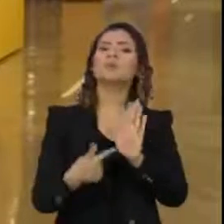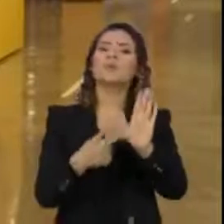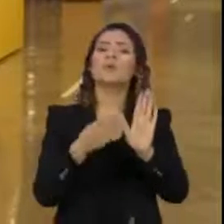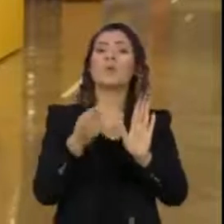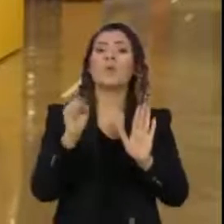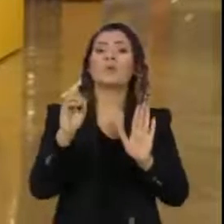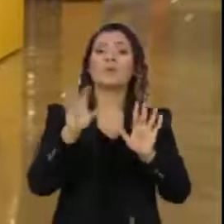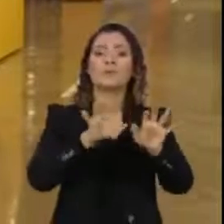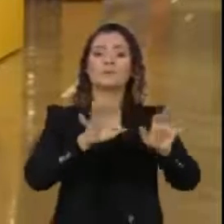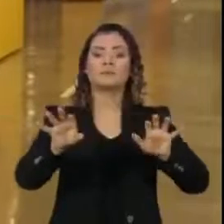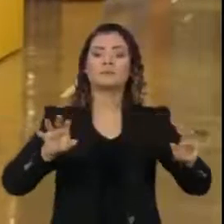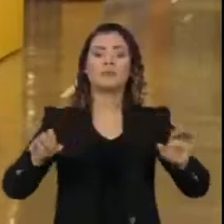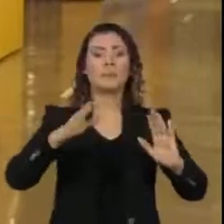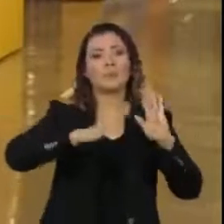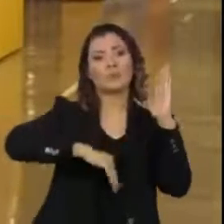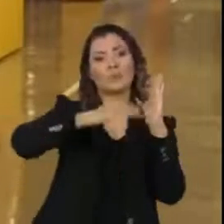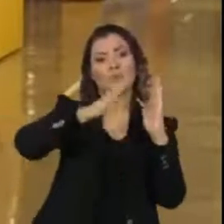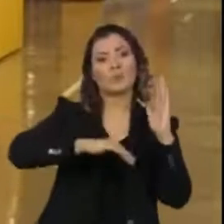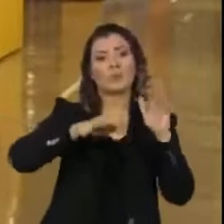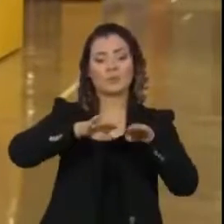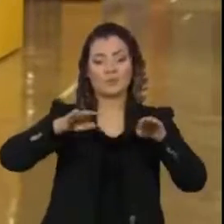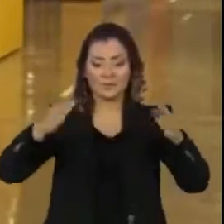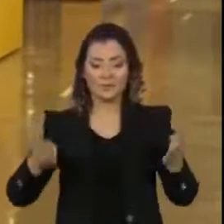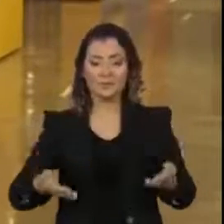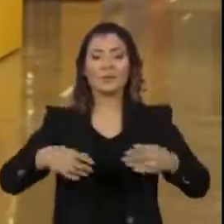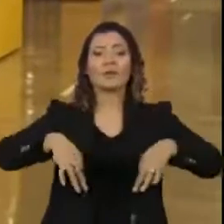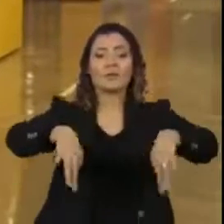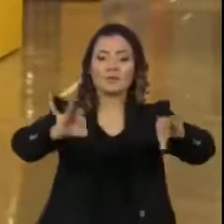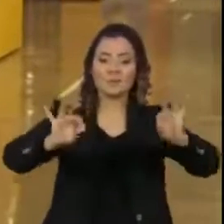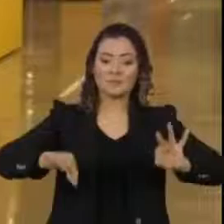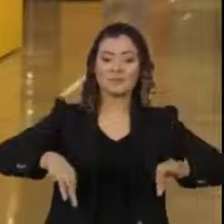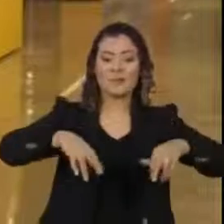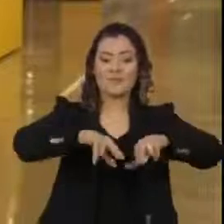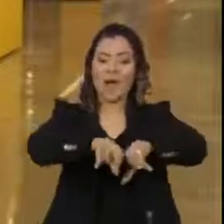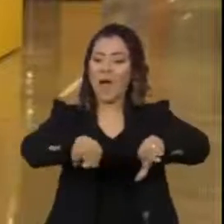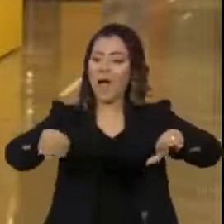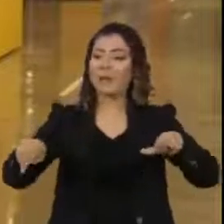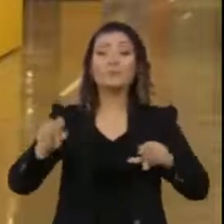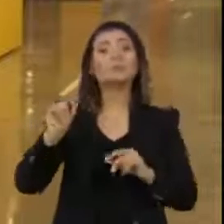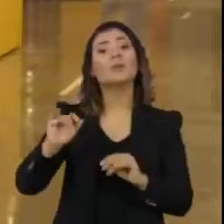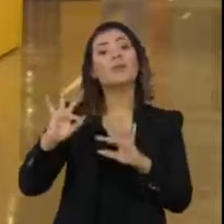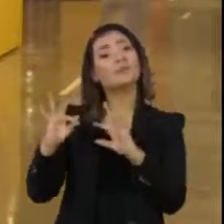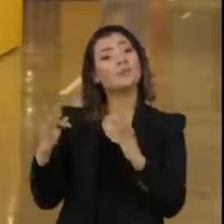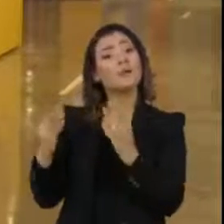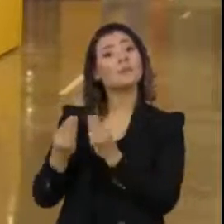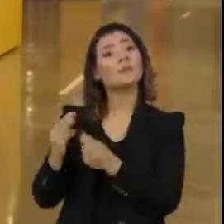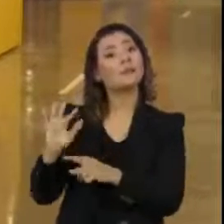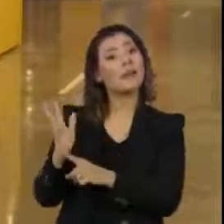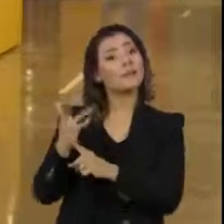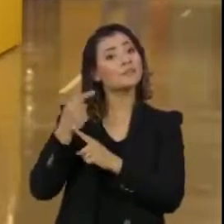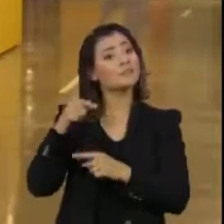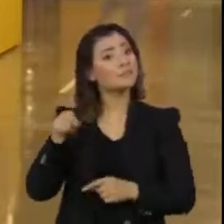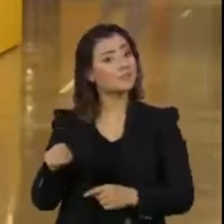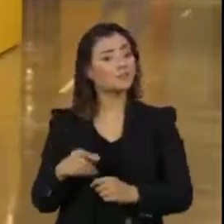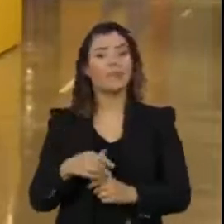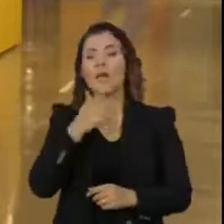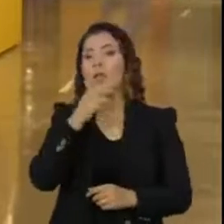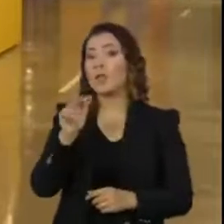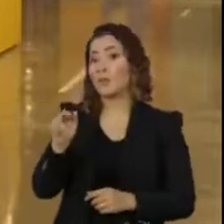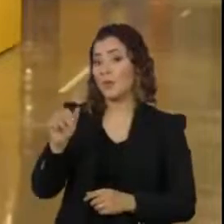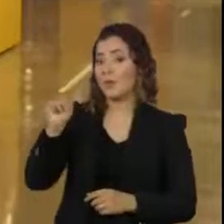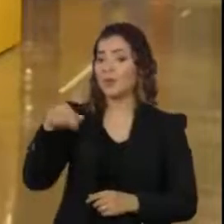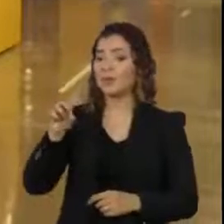entre pinturas, móveis e também tapeçaria, de autoria de uma família de artistas, os